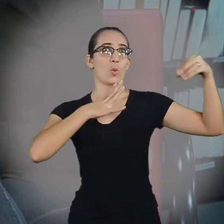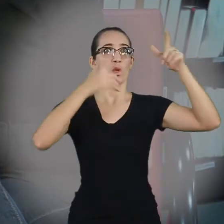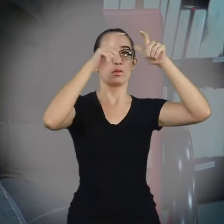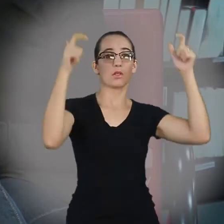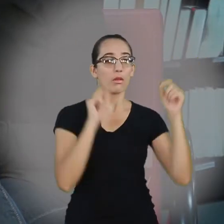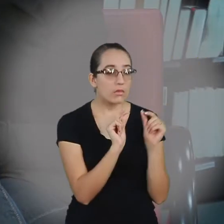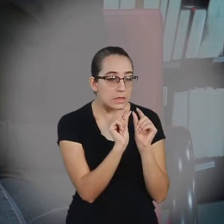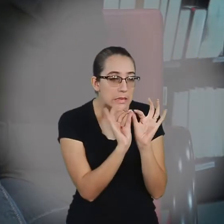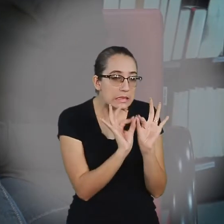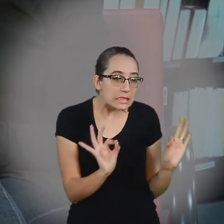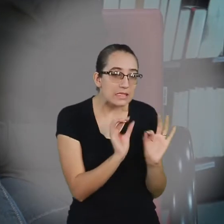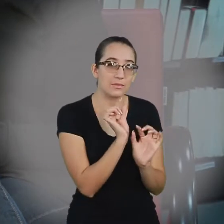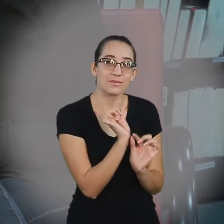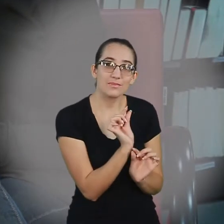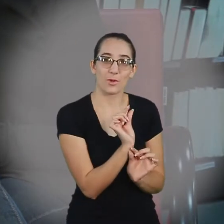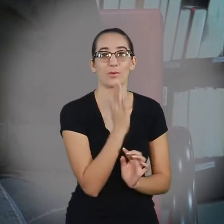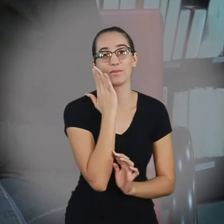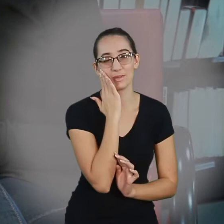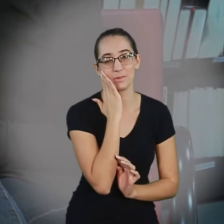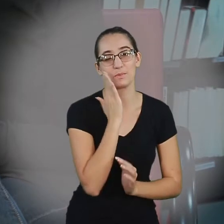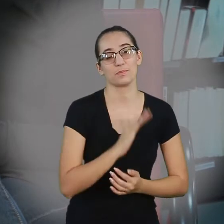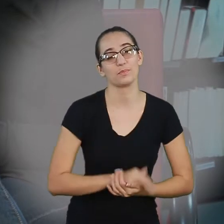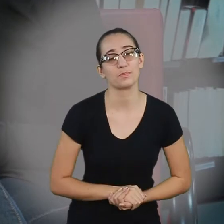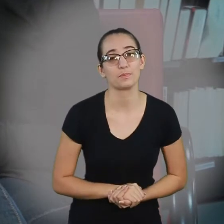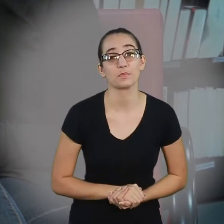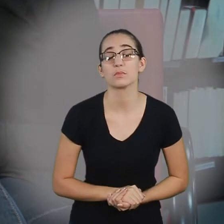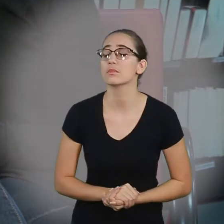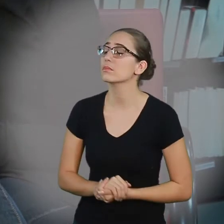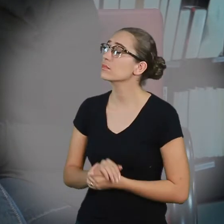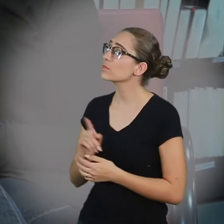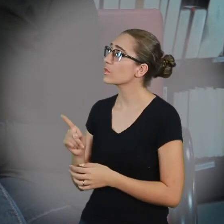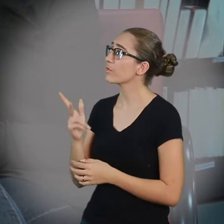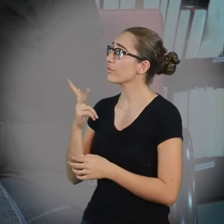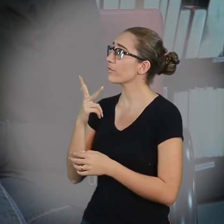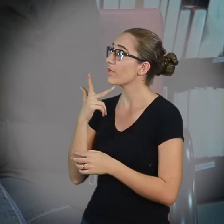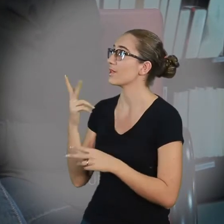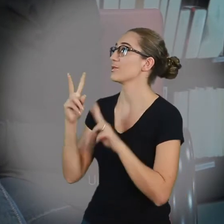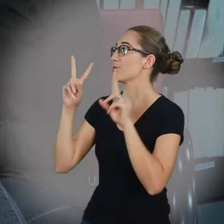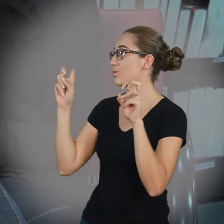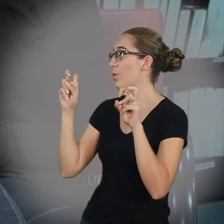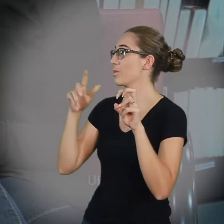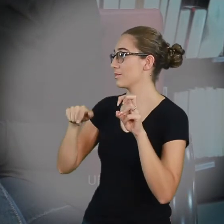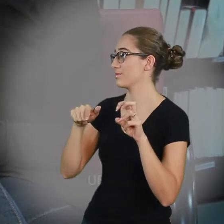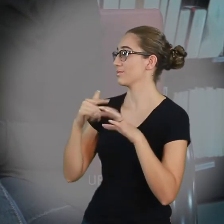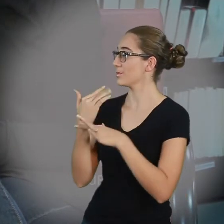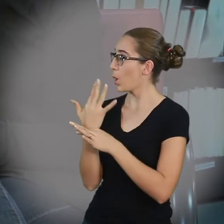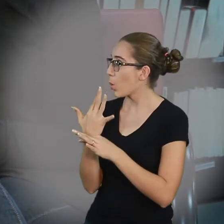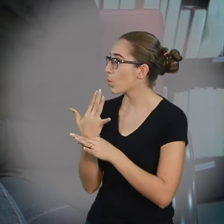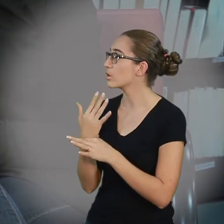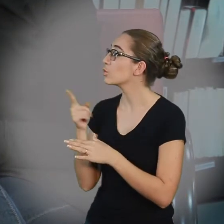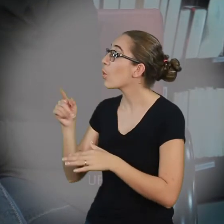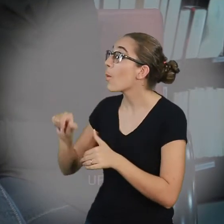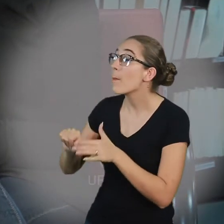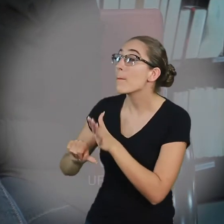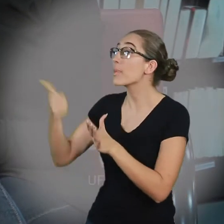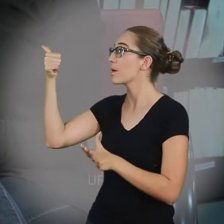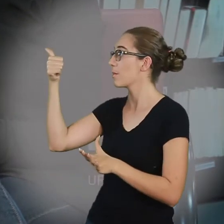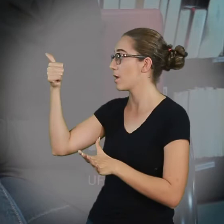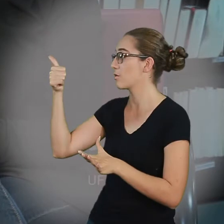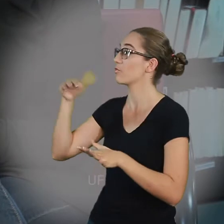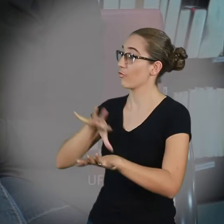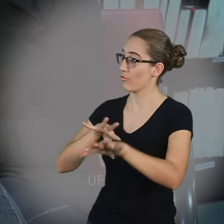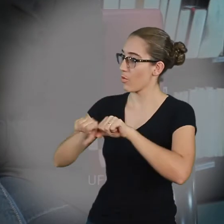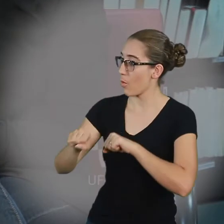constrói. Continuando a falar sobre esse potencial da universidade, o senhor foi o primeiro graduado no curso de informática da URGS a se tornar diretor do Instituto